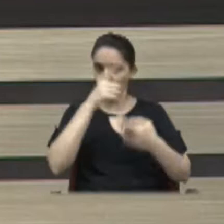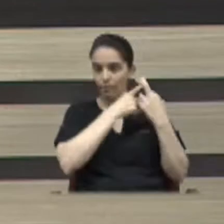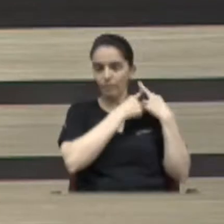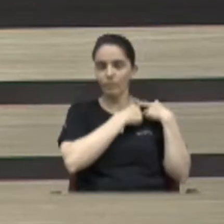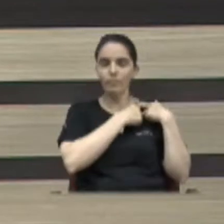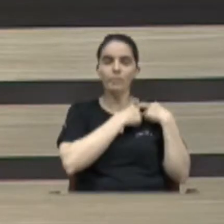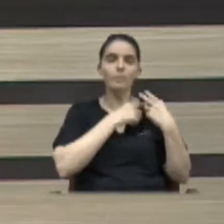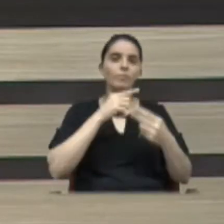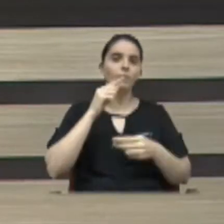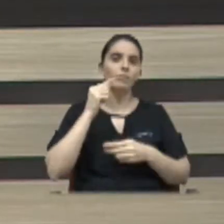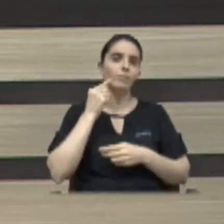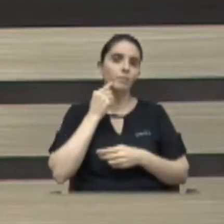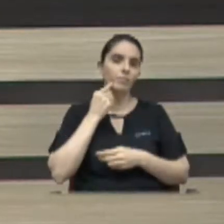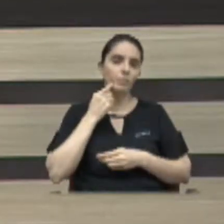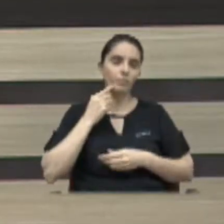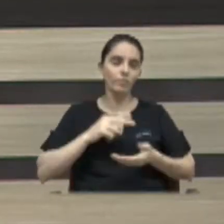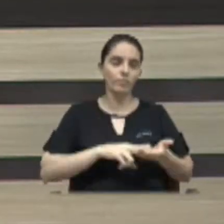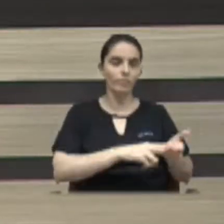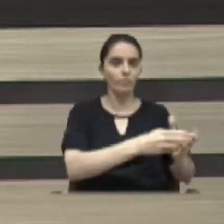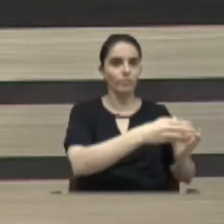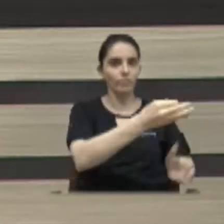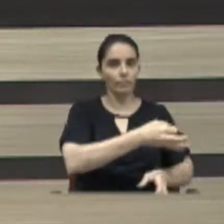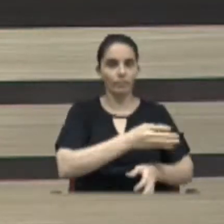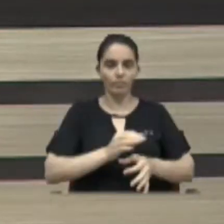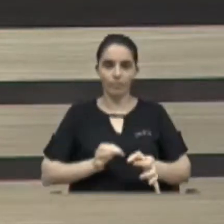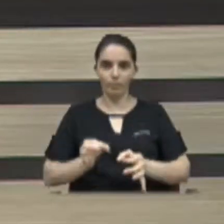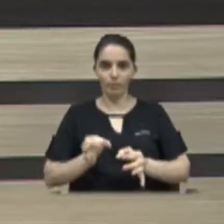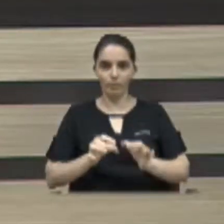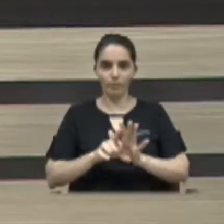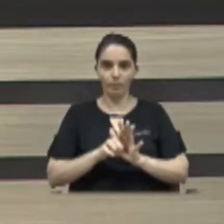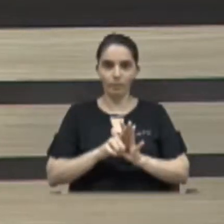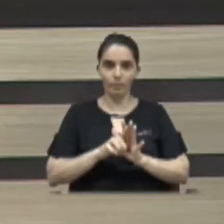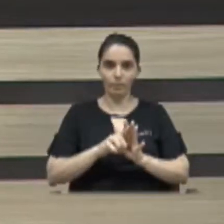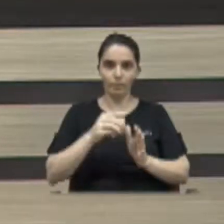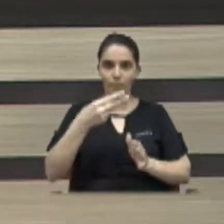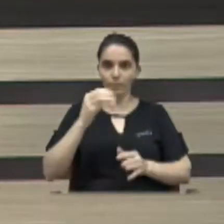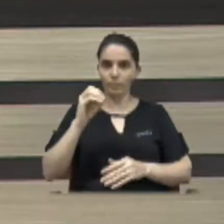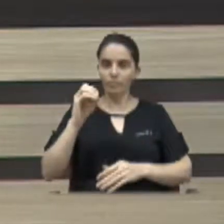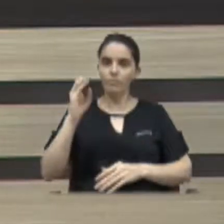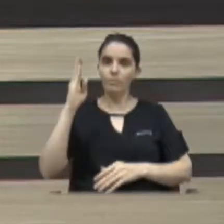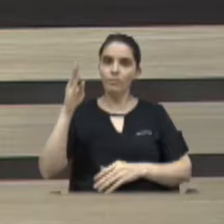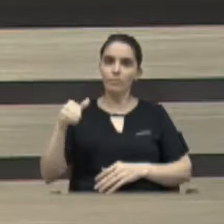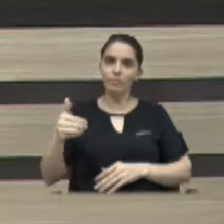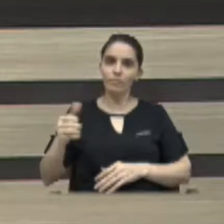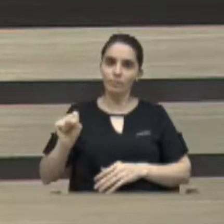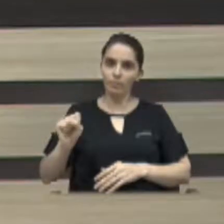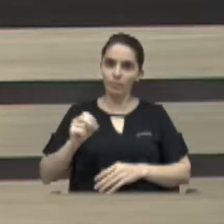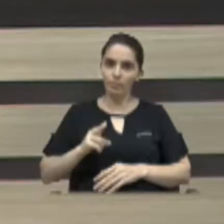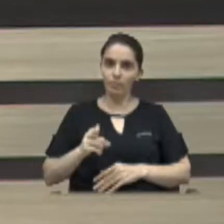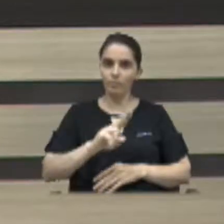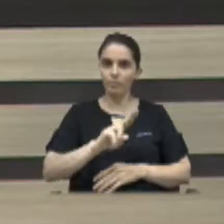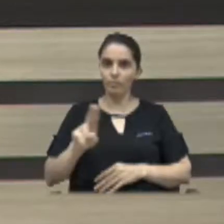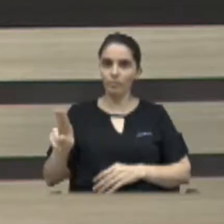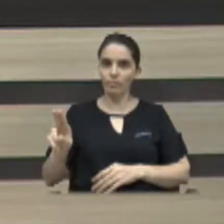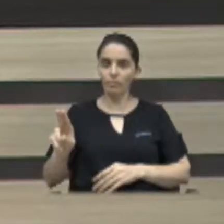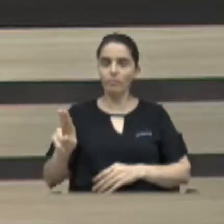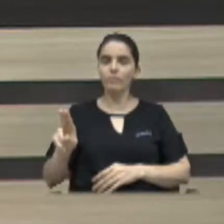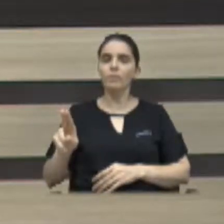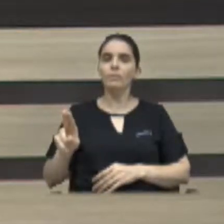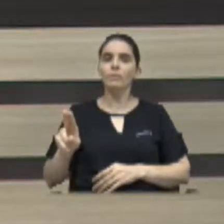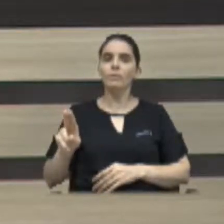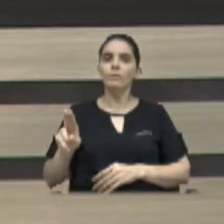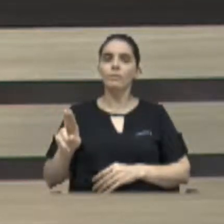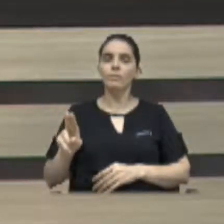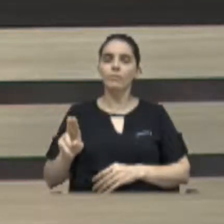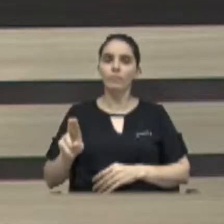Silva. Encaminhe-se às comissões competentes. Projeto de lei número 30/2018, perpetua e denomina o nome